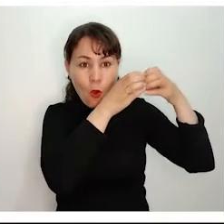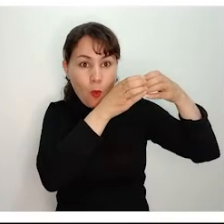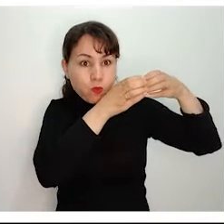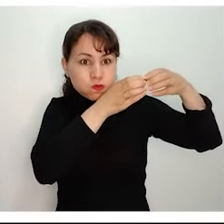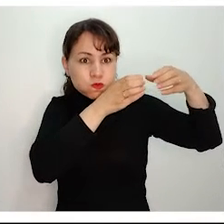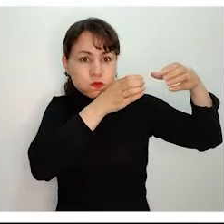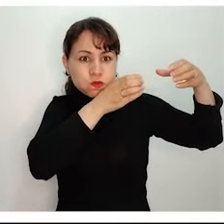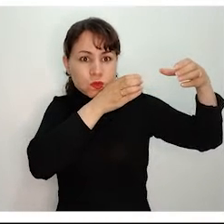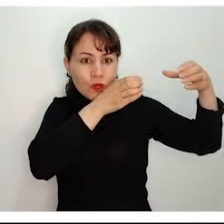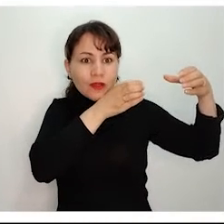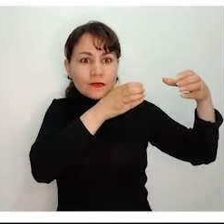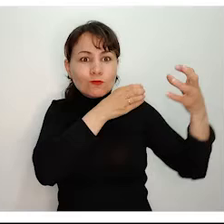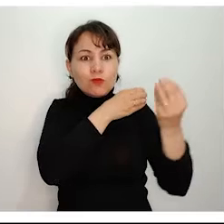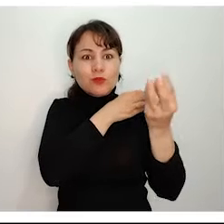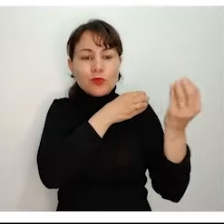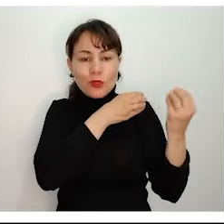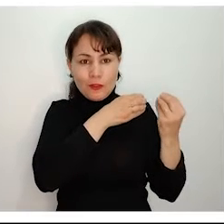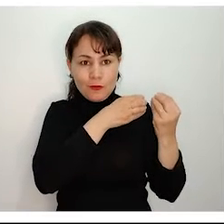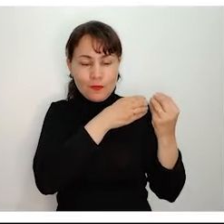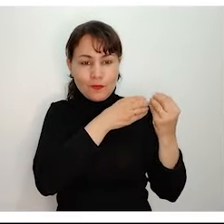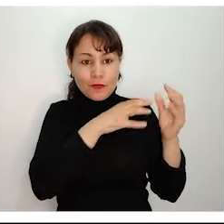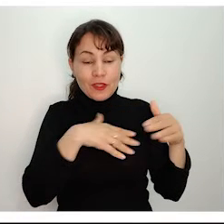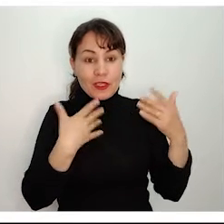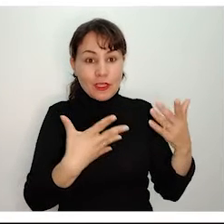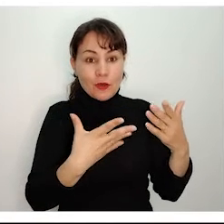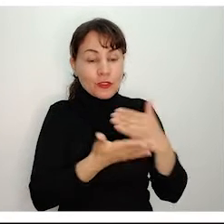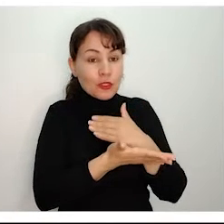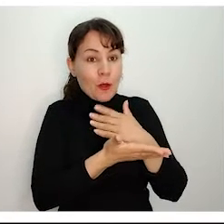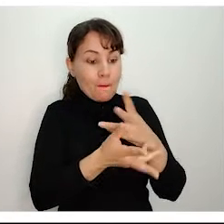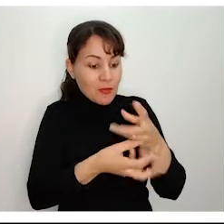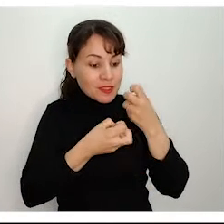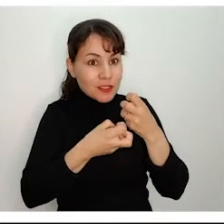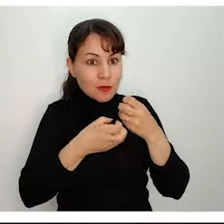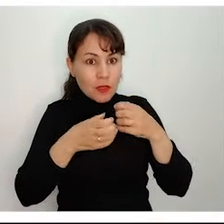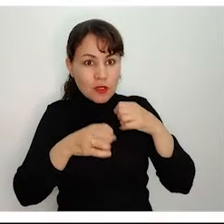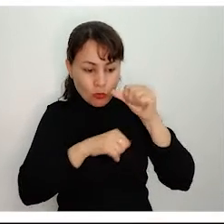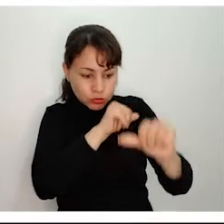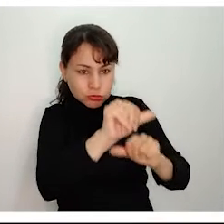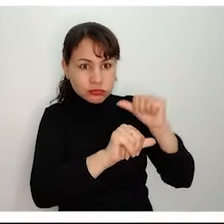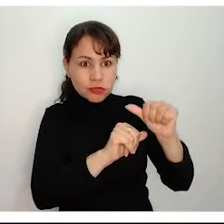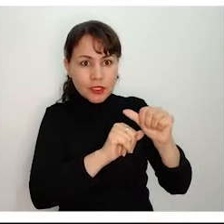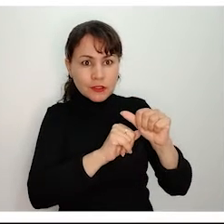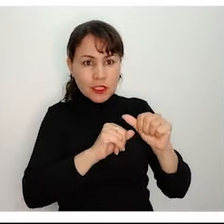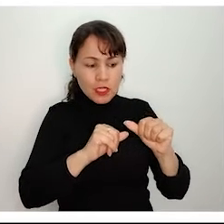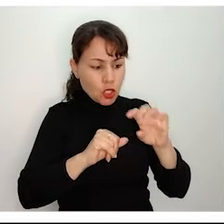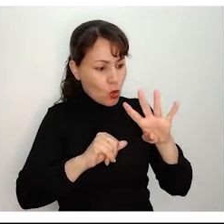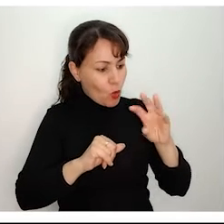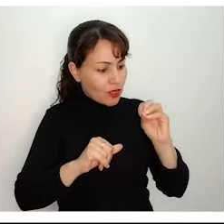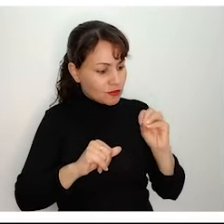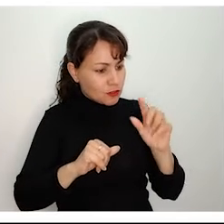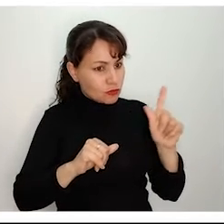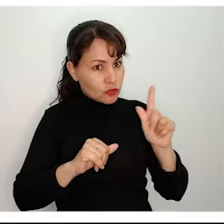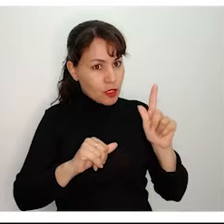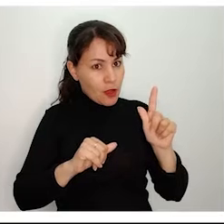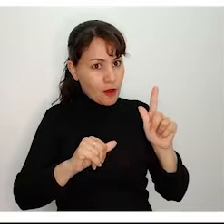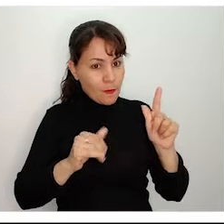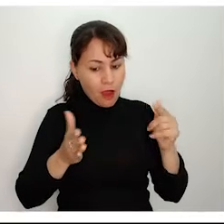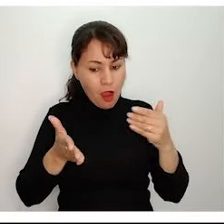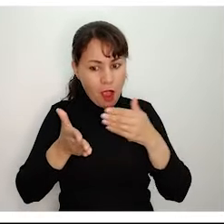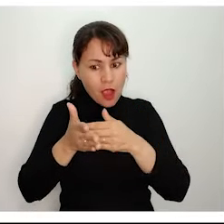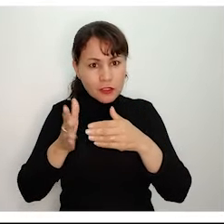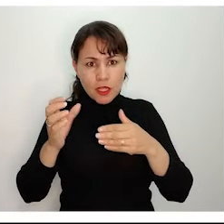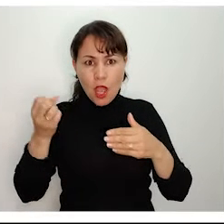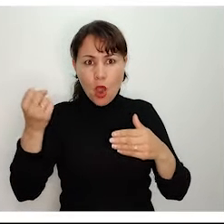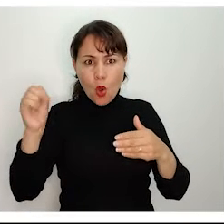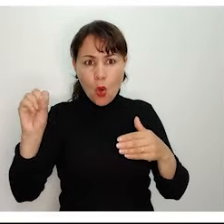desse encéfalo, aumente bastante. Então, por isso que a gente vê essa mudança tão grande, de 400 gramas